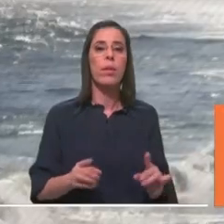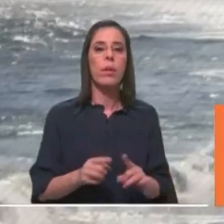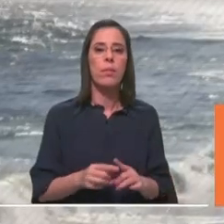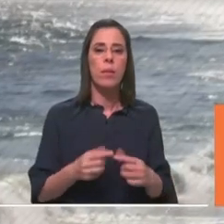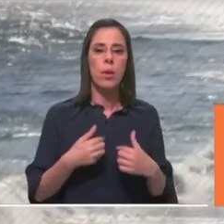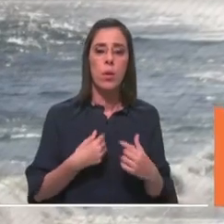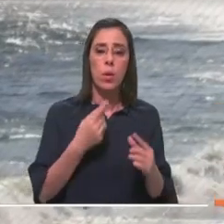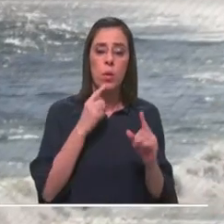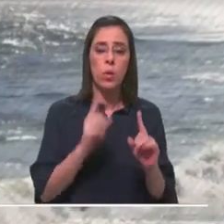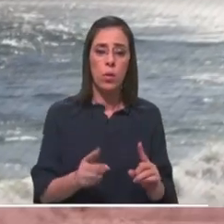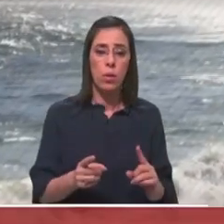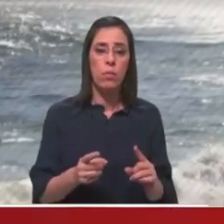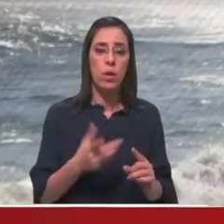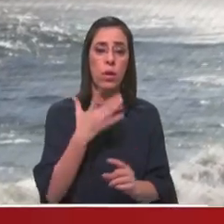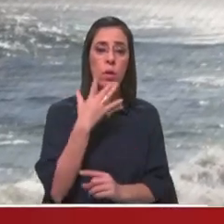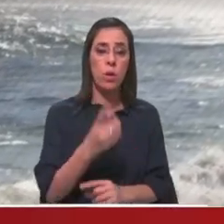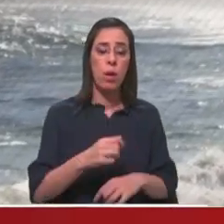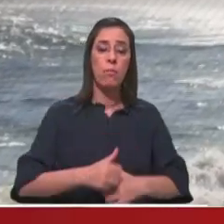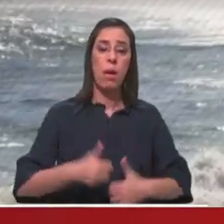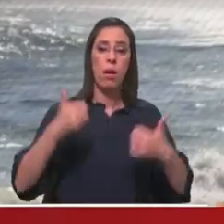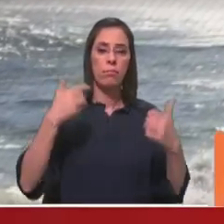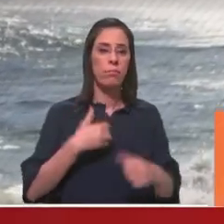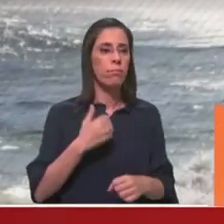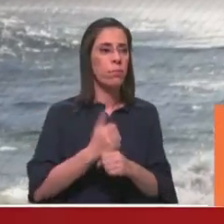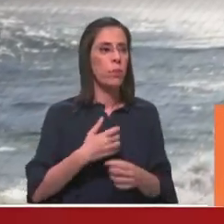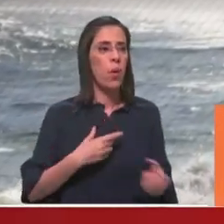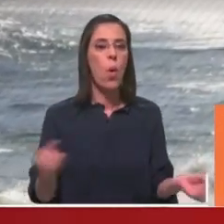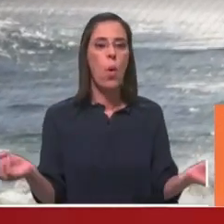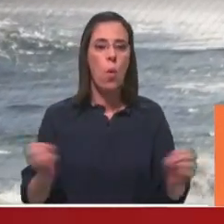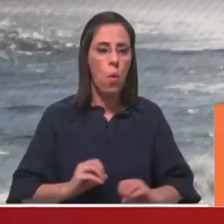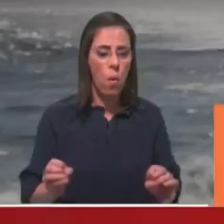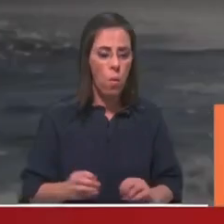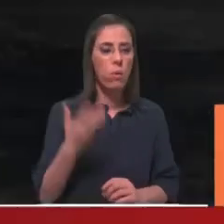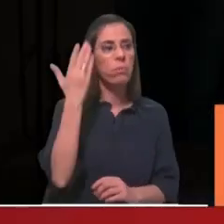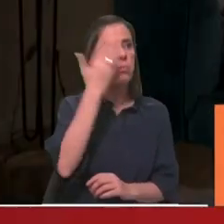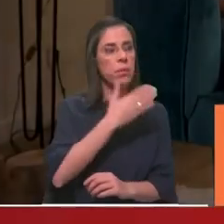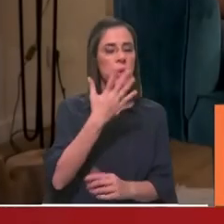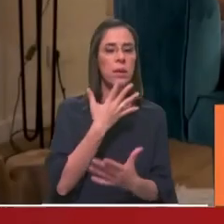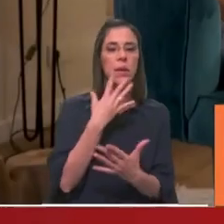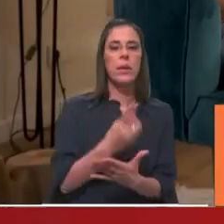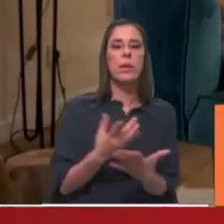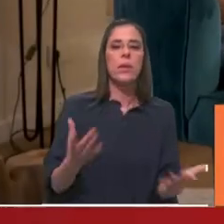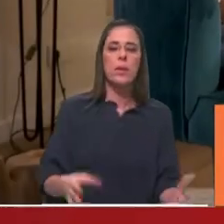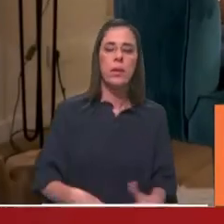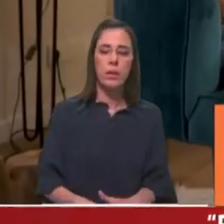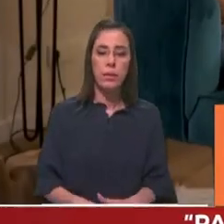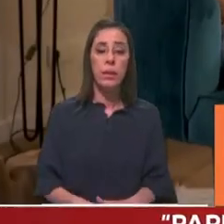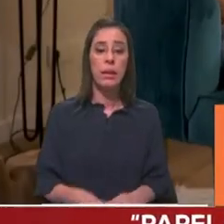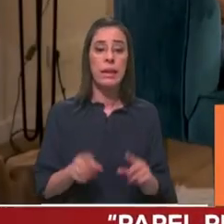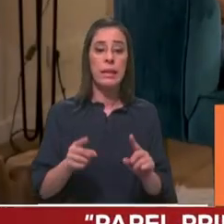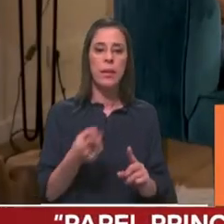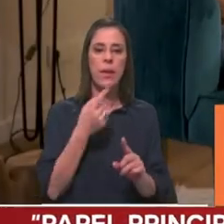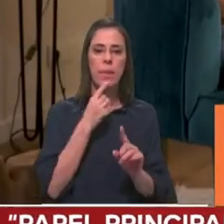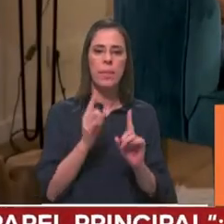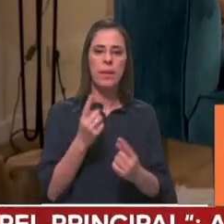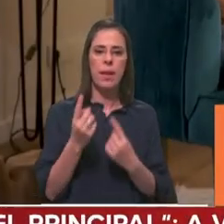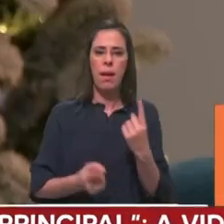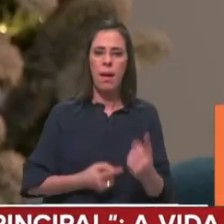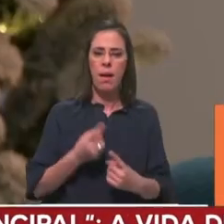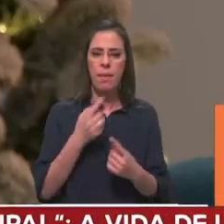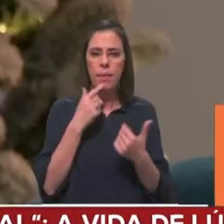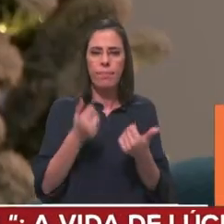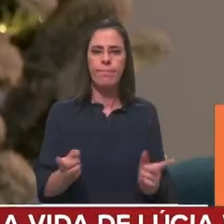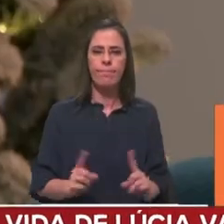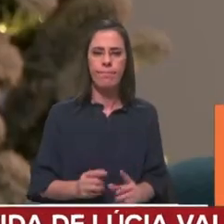Ok, eu só percebi quando me vejo sozinha numa cidade em que não estou a trabalhar, em que passo os dias sozinha, e aí eu percebi que algo não